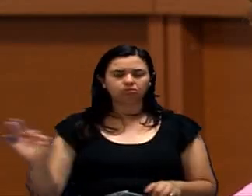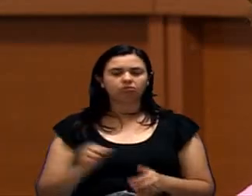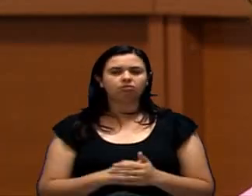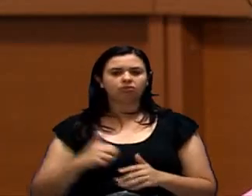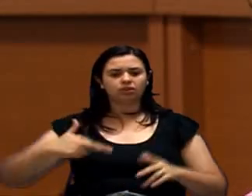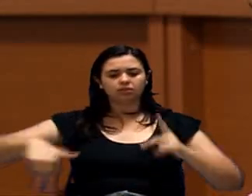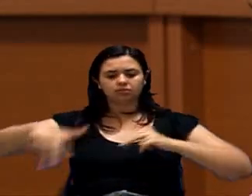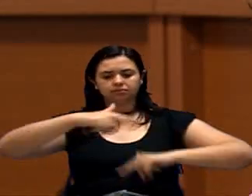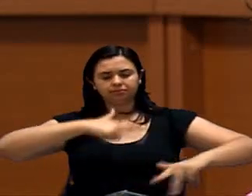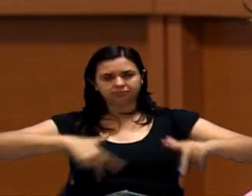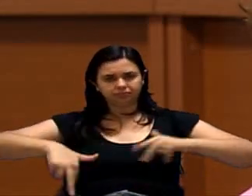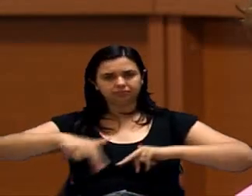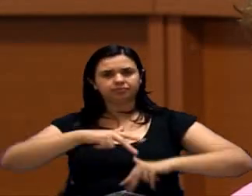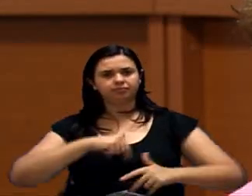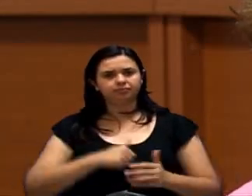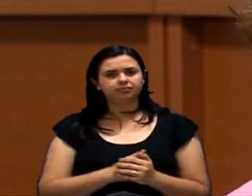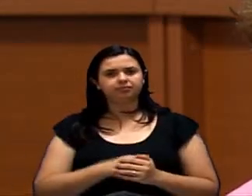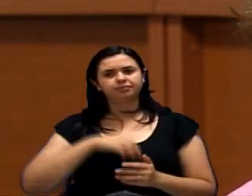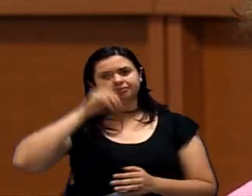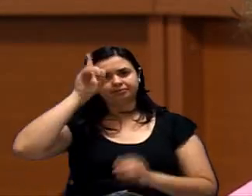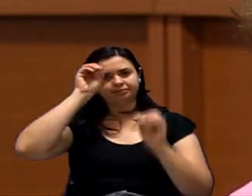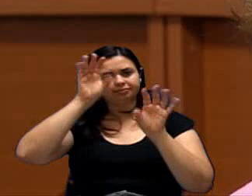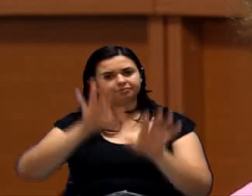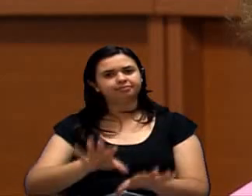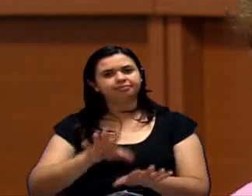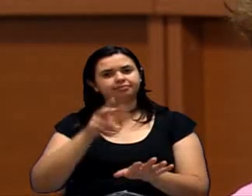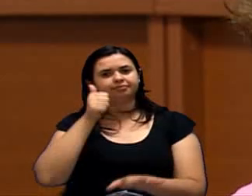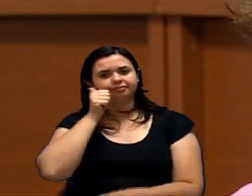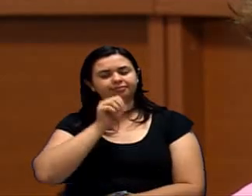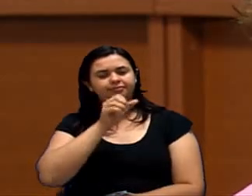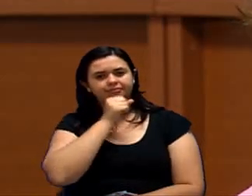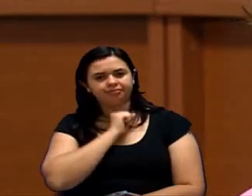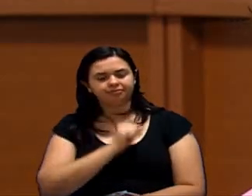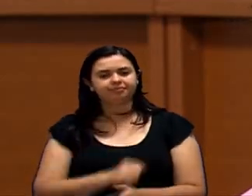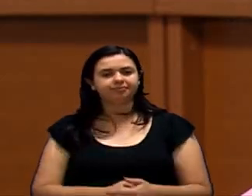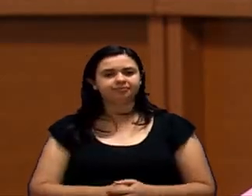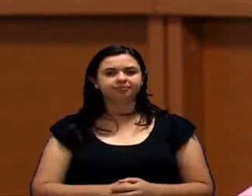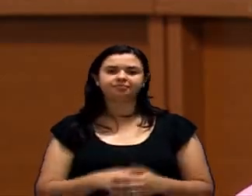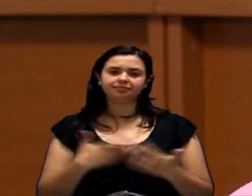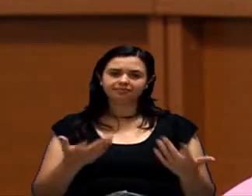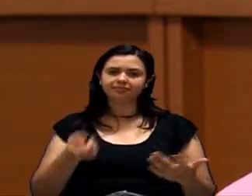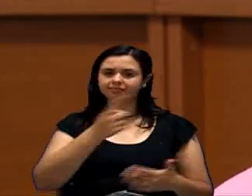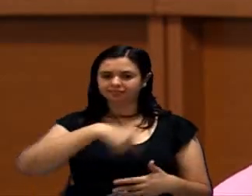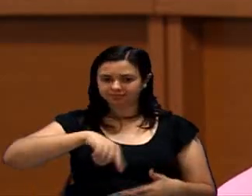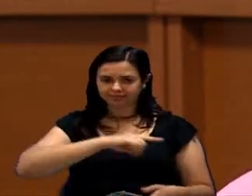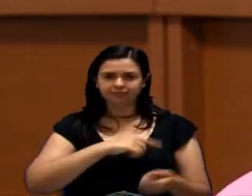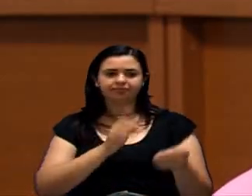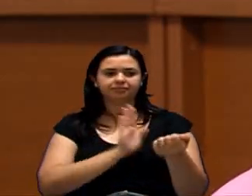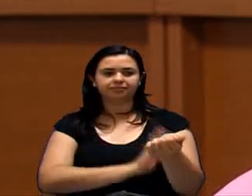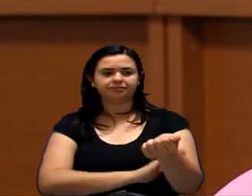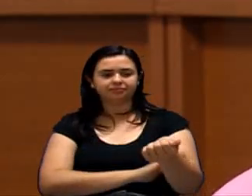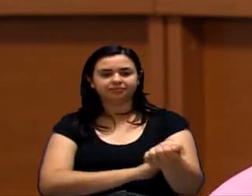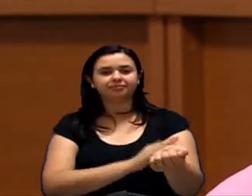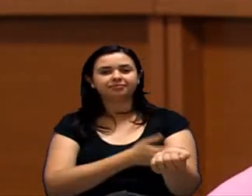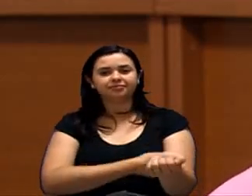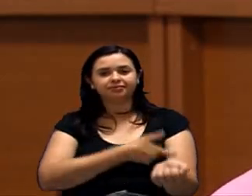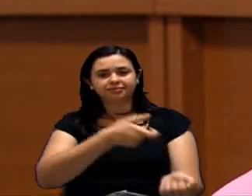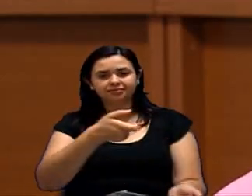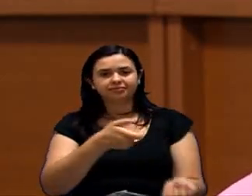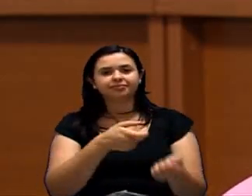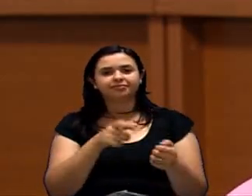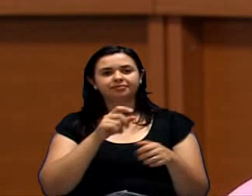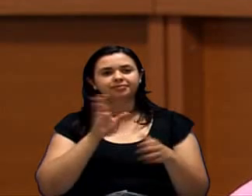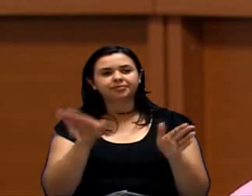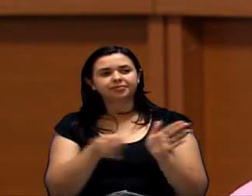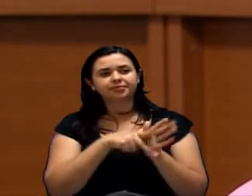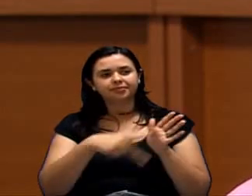cidade inteira. Que Deus te abençoe, vó. Te amo do fundo do meu coração. Então, nós temos também sangue nordestino, baiano, por conta da minha avó.